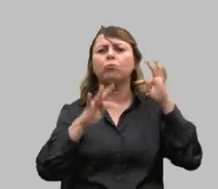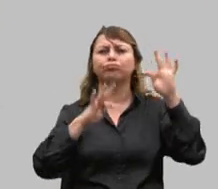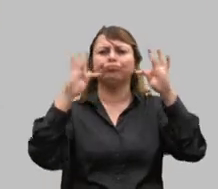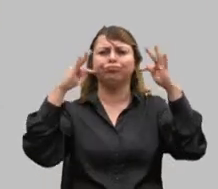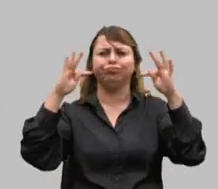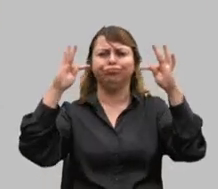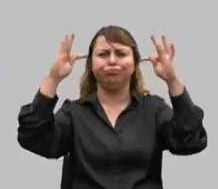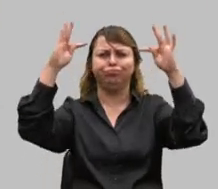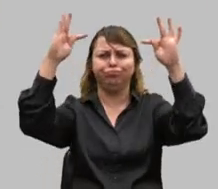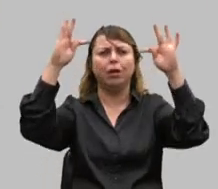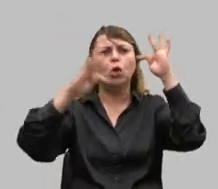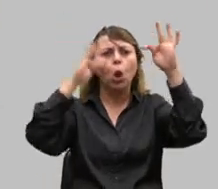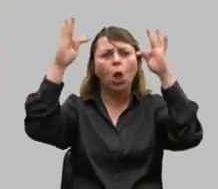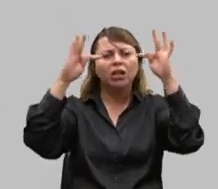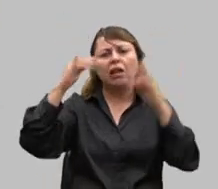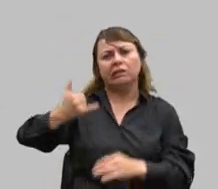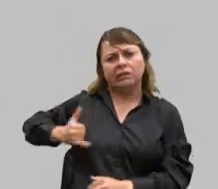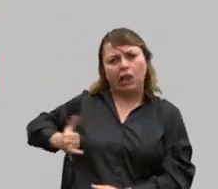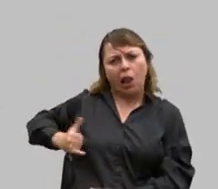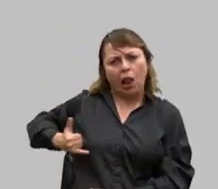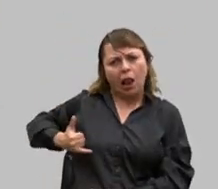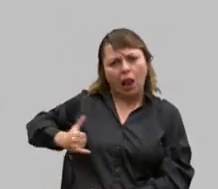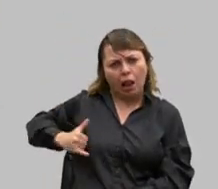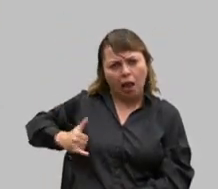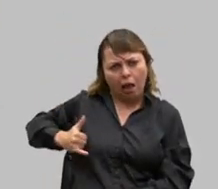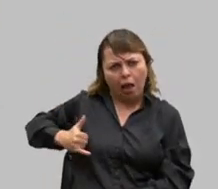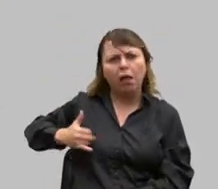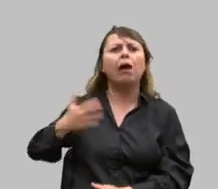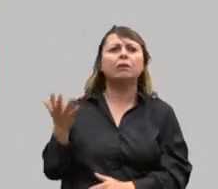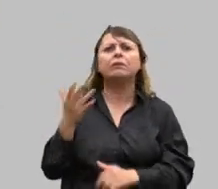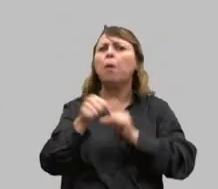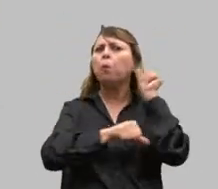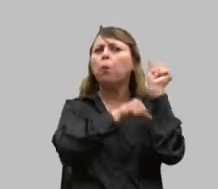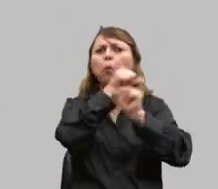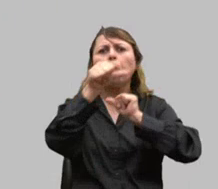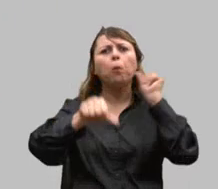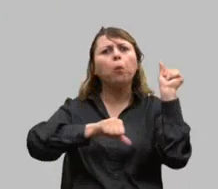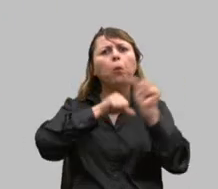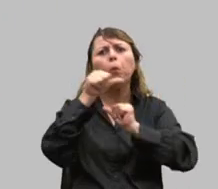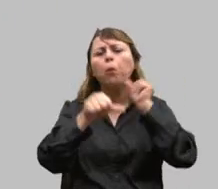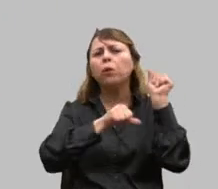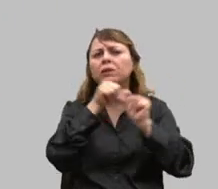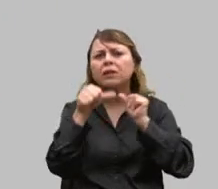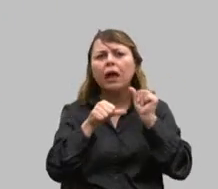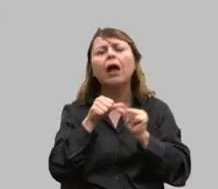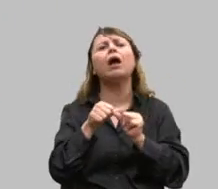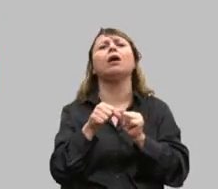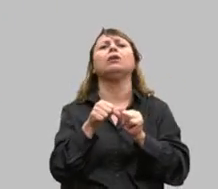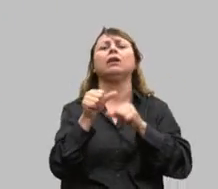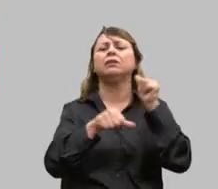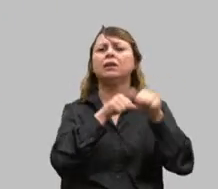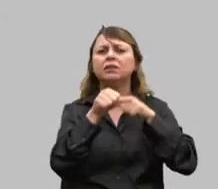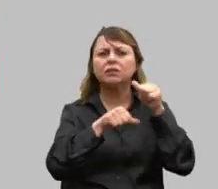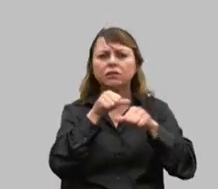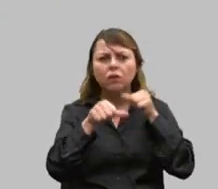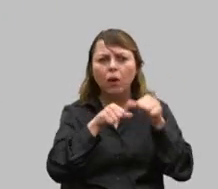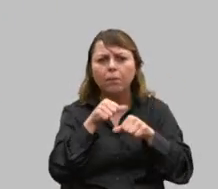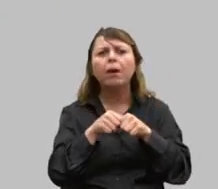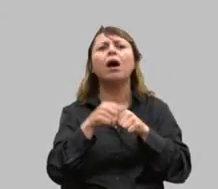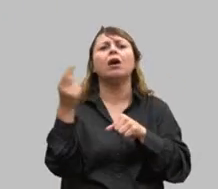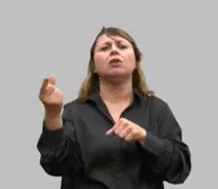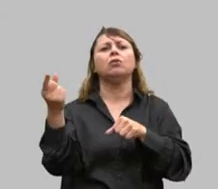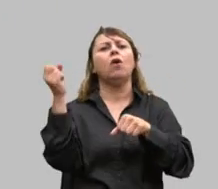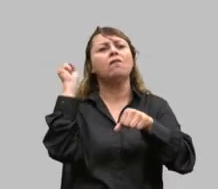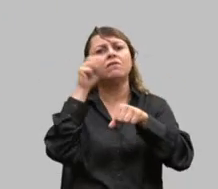aqui ó o celular a tecnologia tá mudando tá transformando vagas de emprego